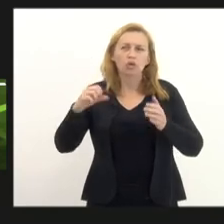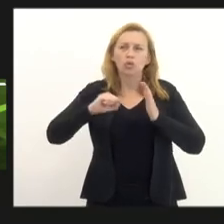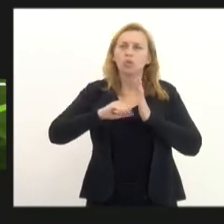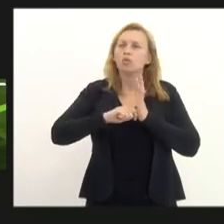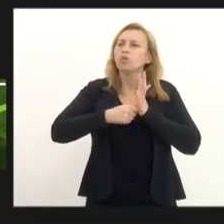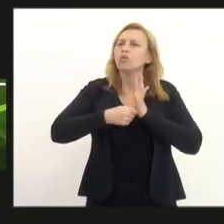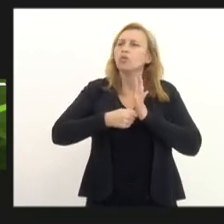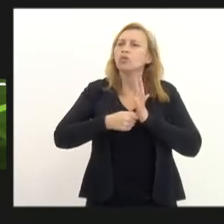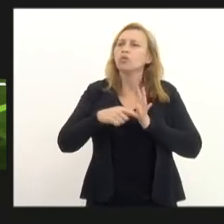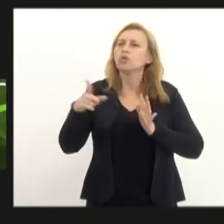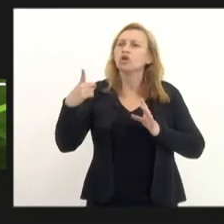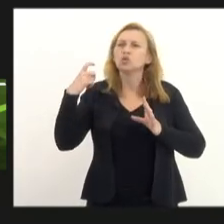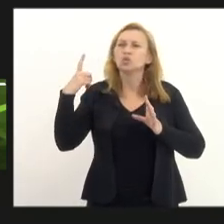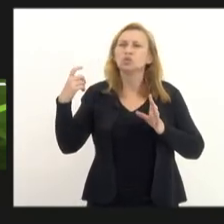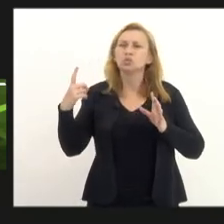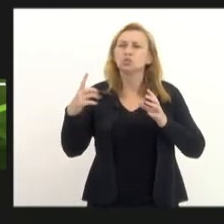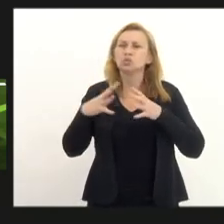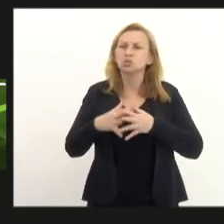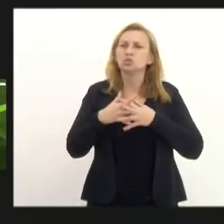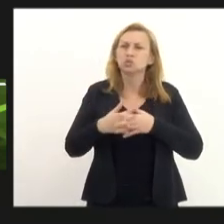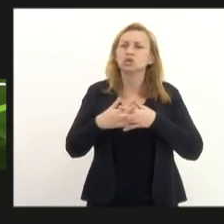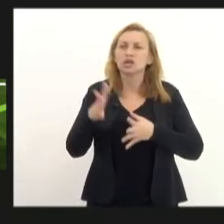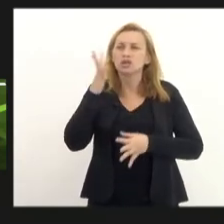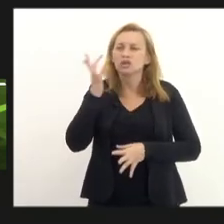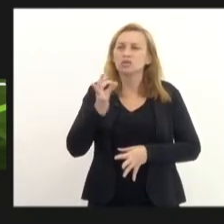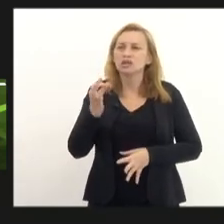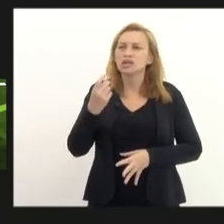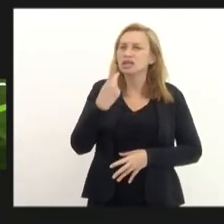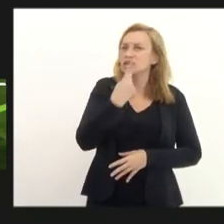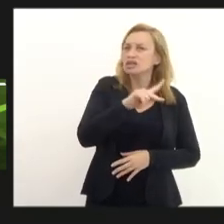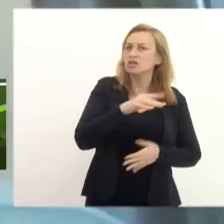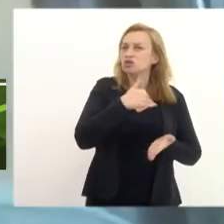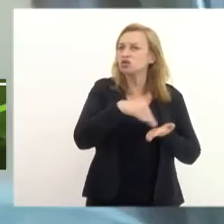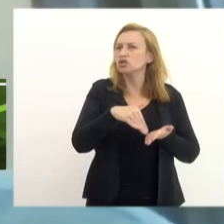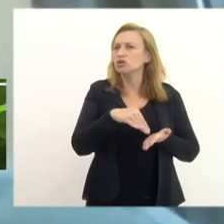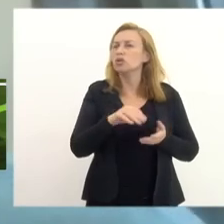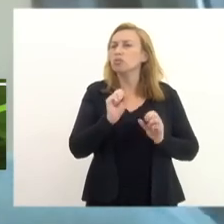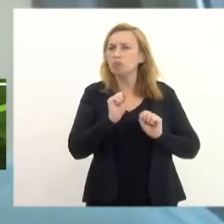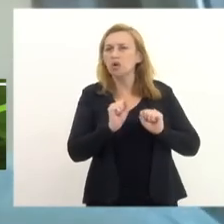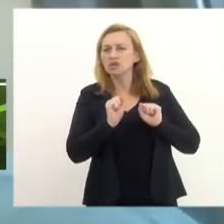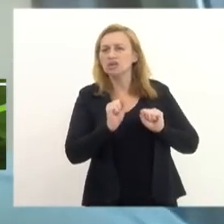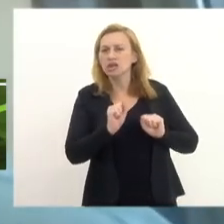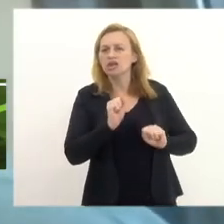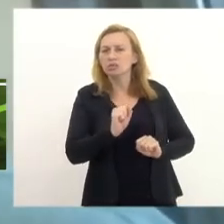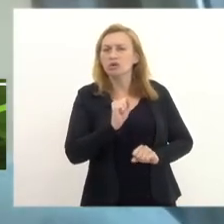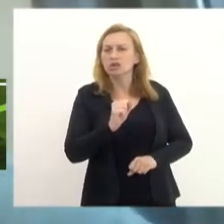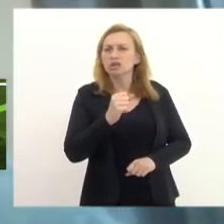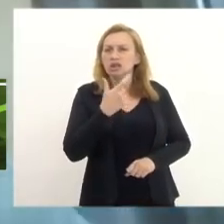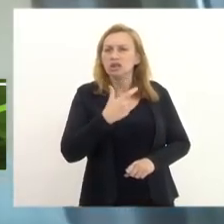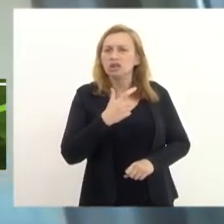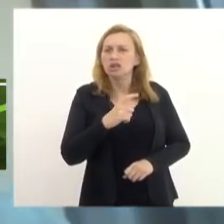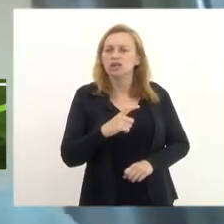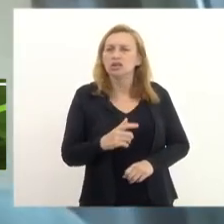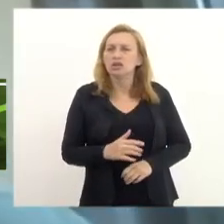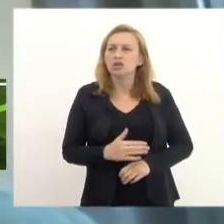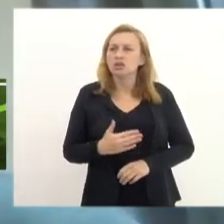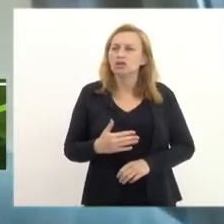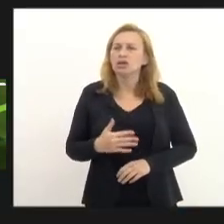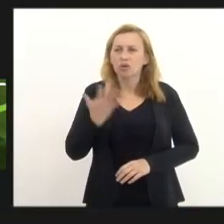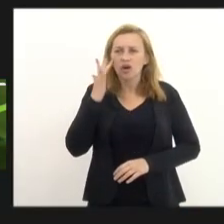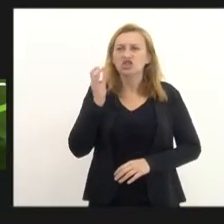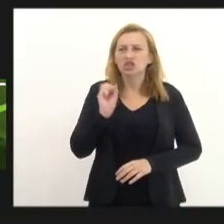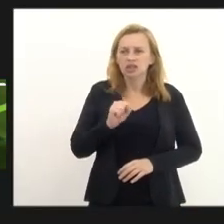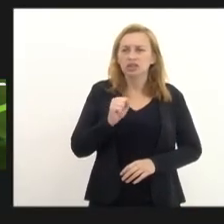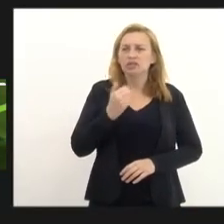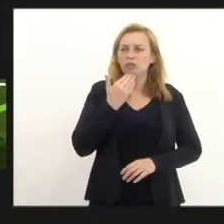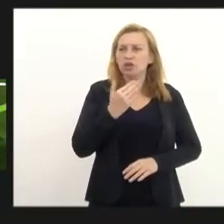está fazendo um som no fundo, não sei se é do seu escritório mesmo. Ah, pode ser, pode ser. Acho que